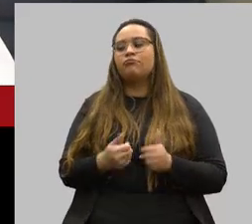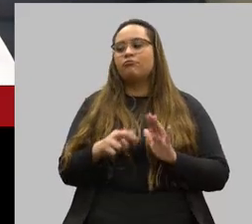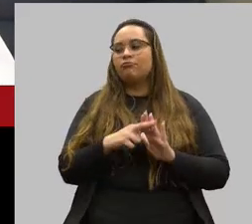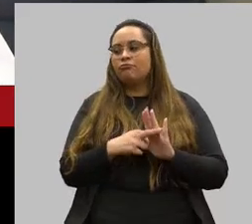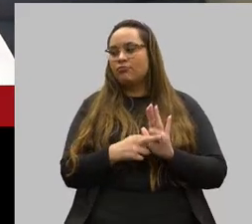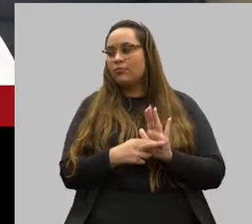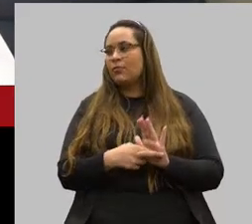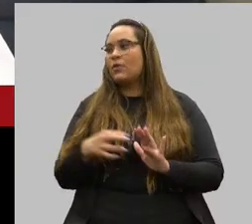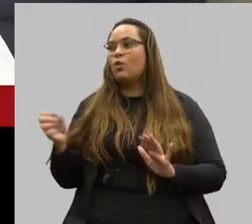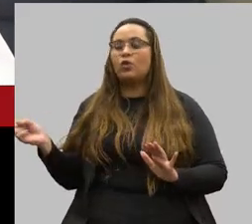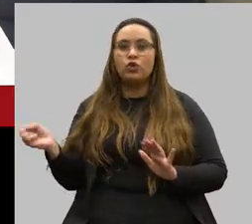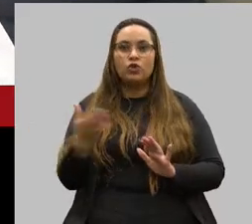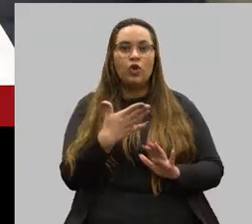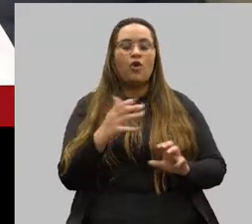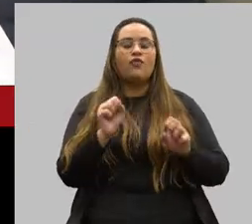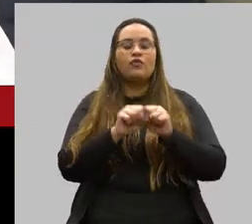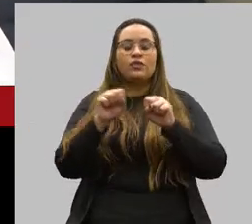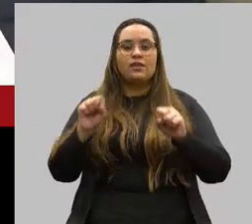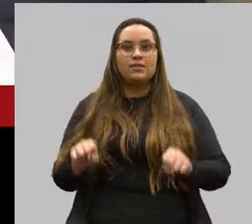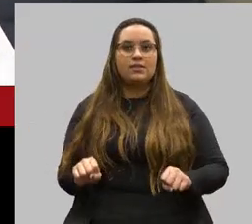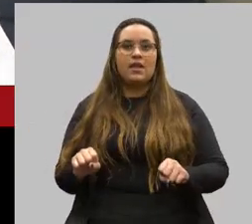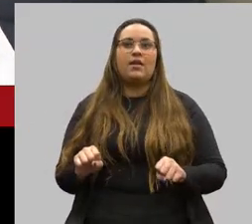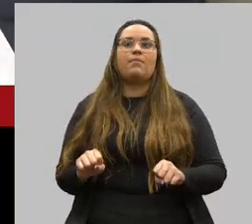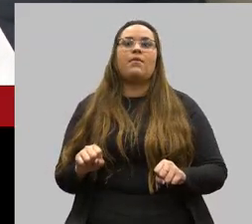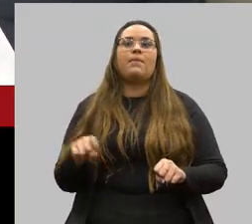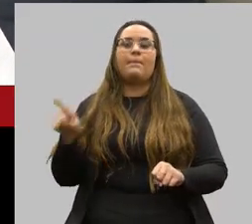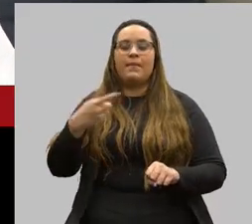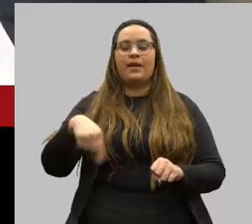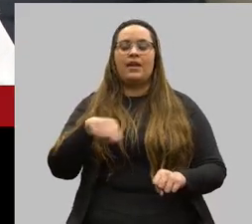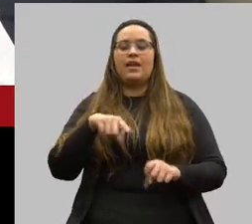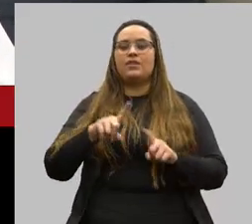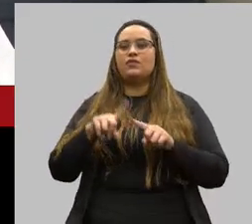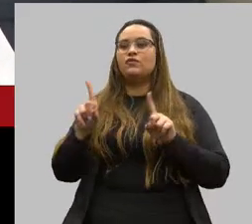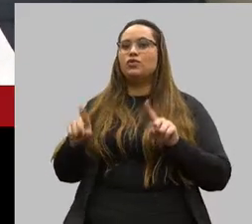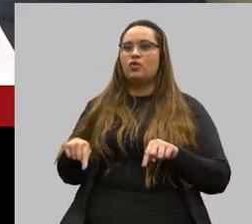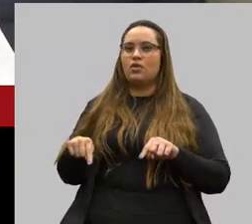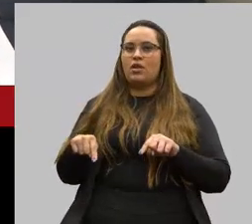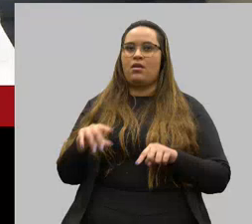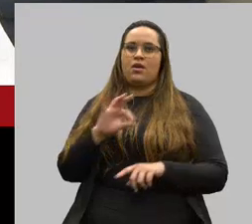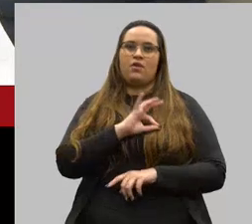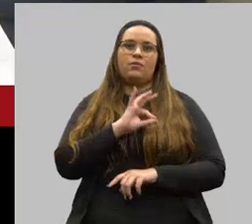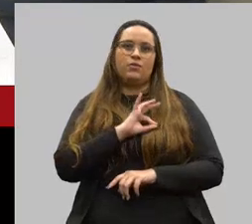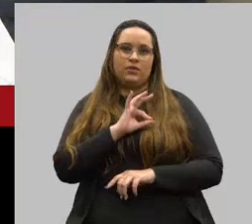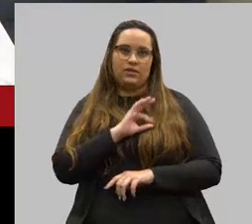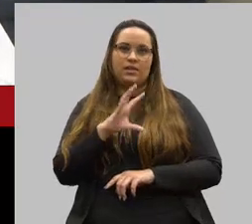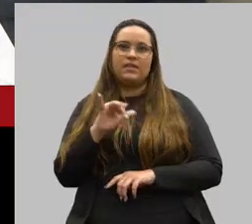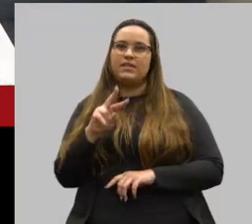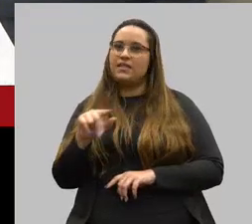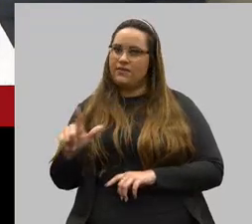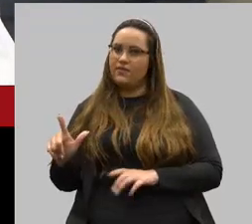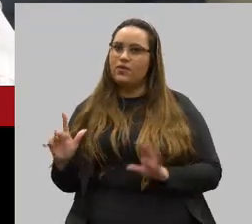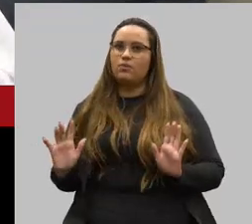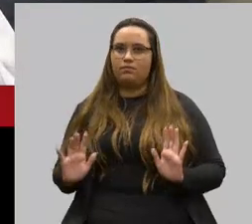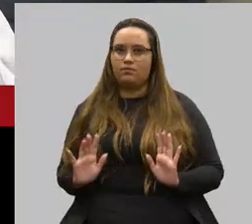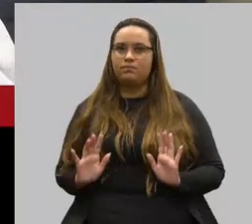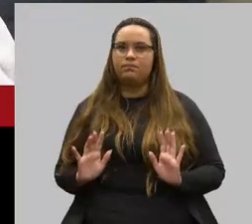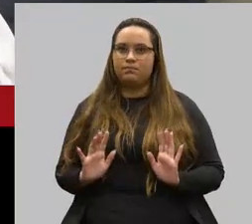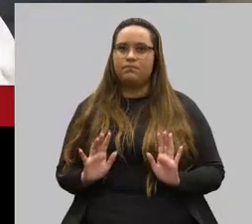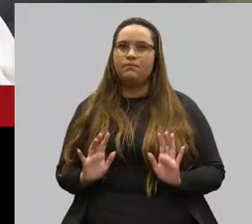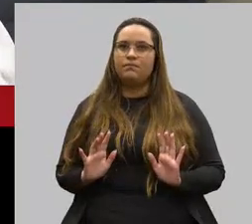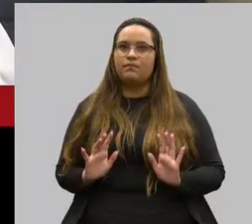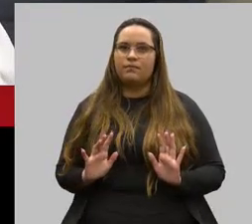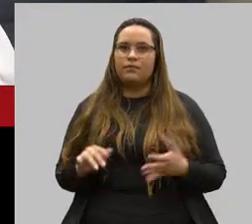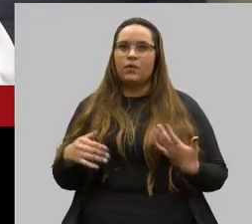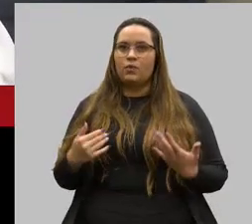uma nova sistemática de promoção para os servidores da Polícia Civil para os policiais civis né e a eu acho que quando há